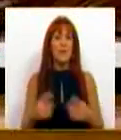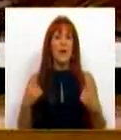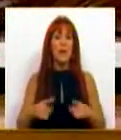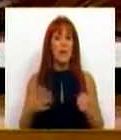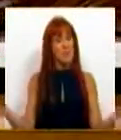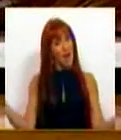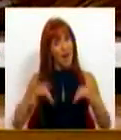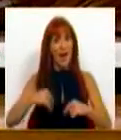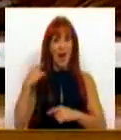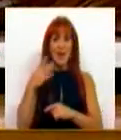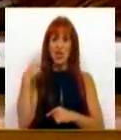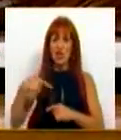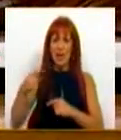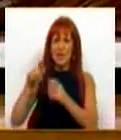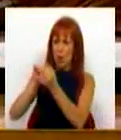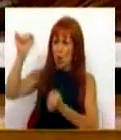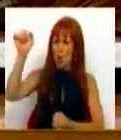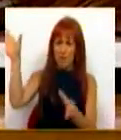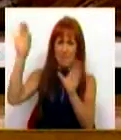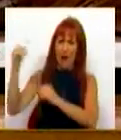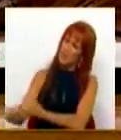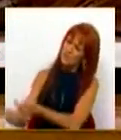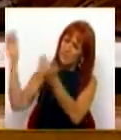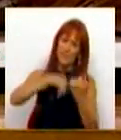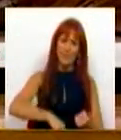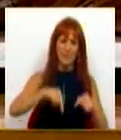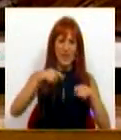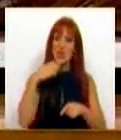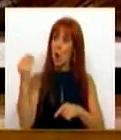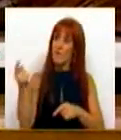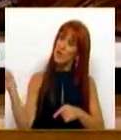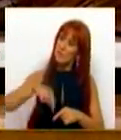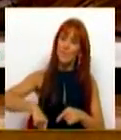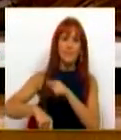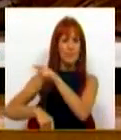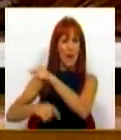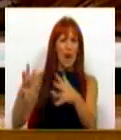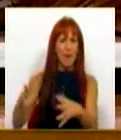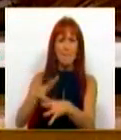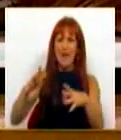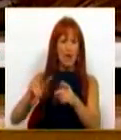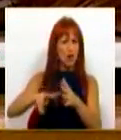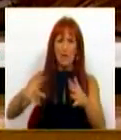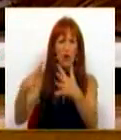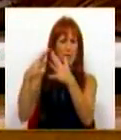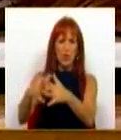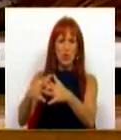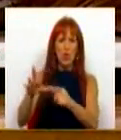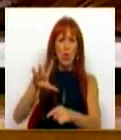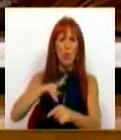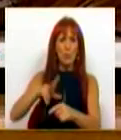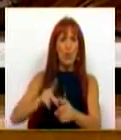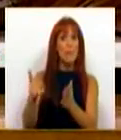Temos de atrair a geração mais qualificada de sempre. A estes jovens caberá a maior reforma estrutural de que o